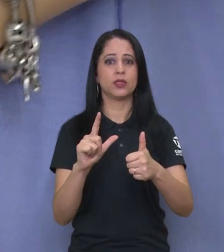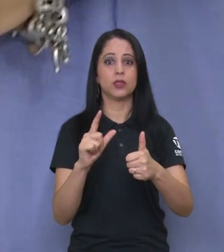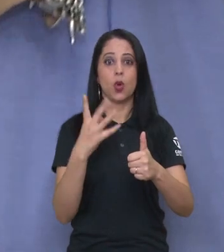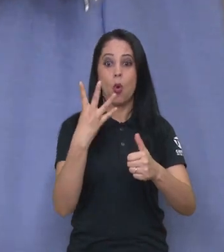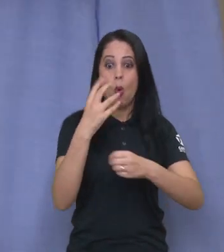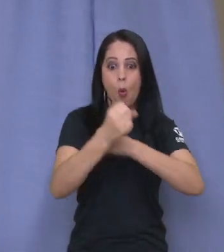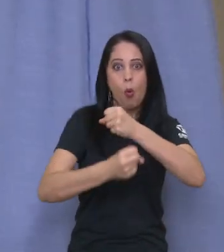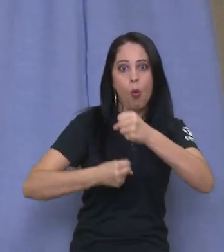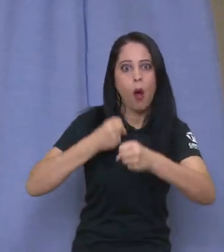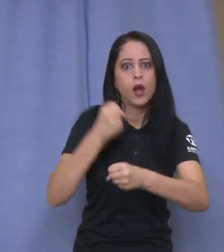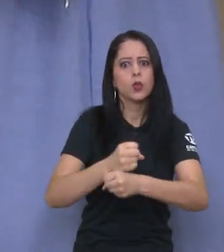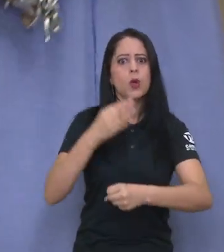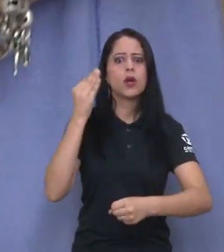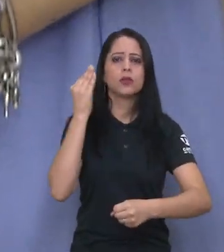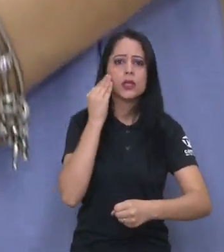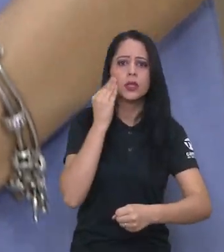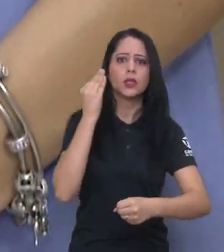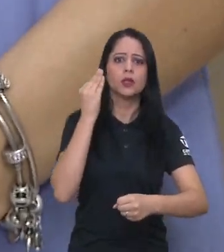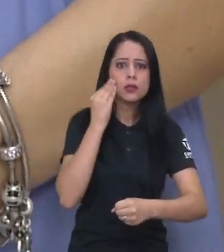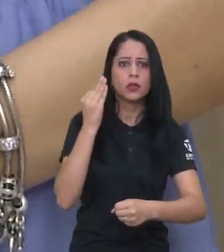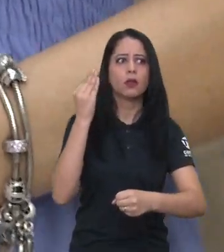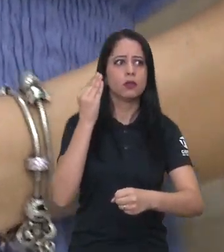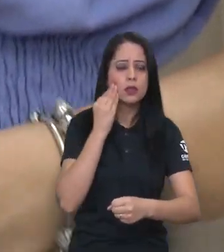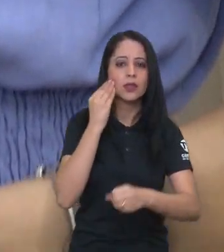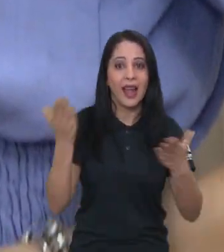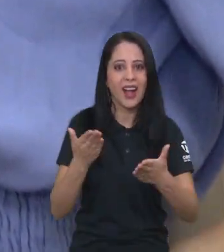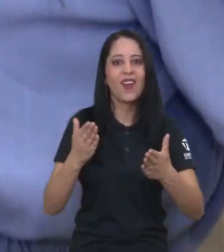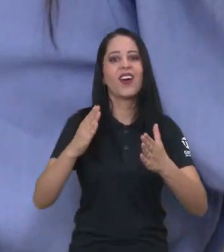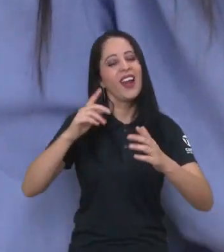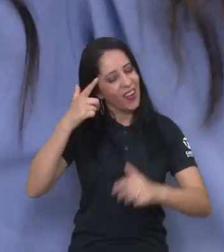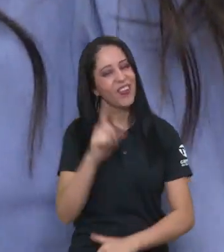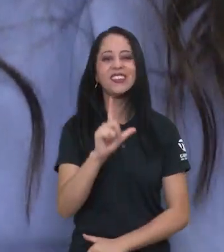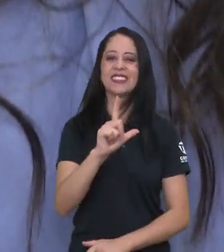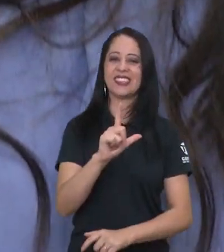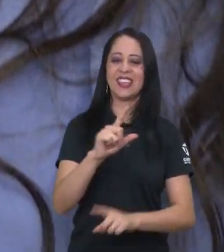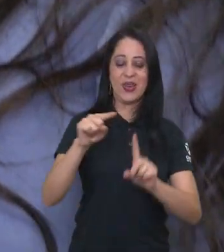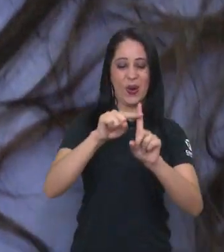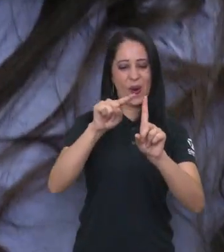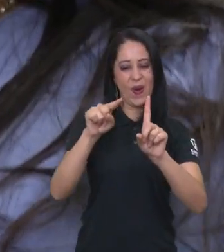tentativas até chegar nesse barrigão lindo.